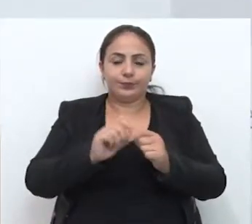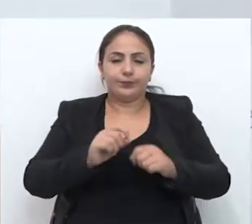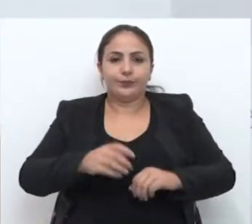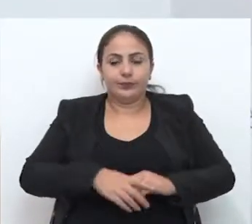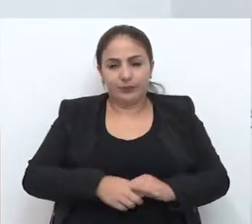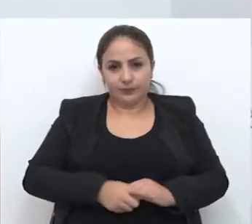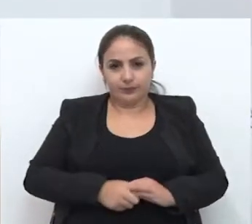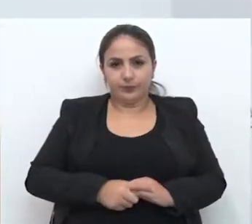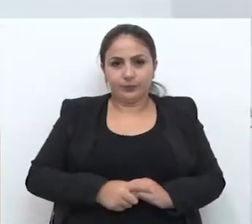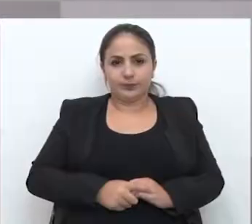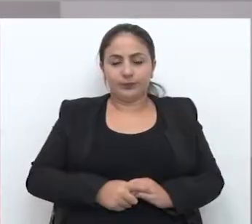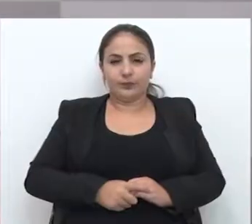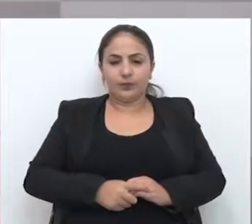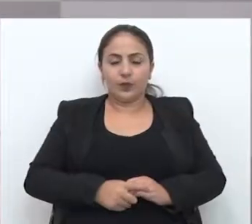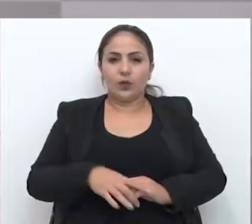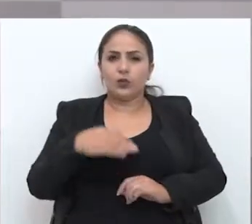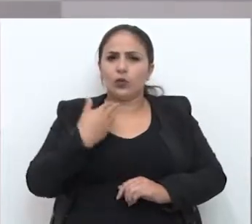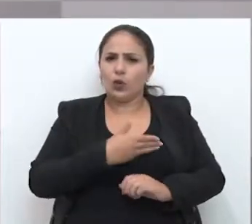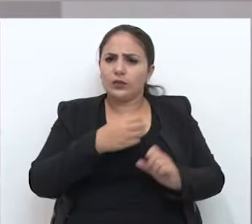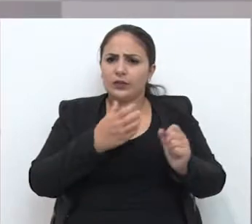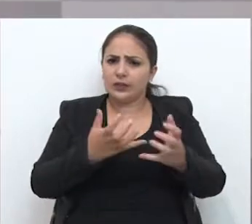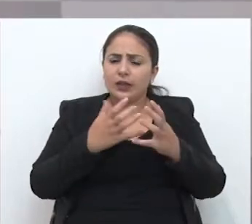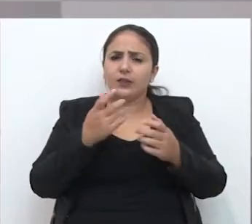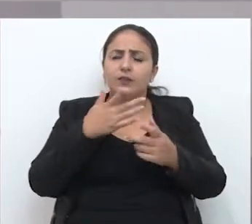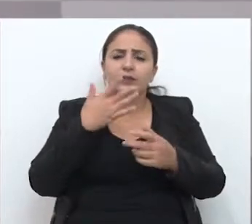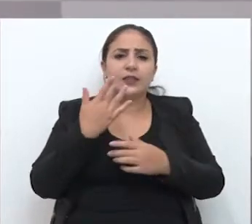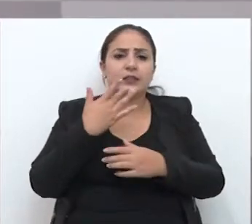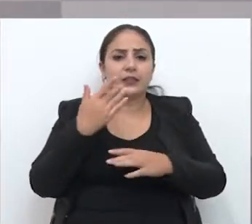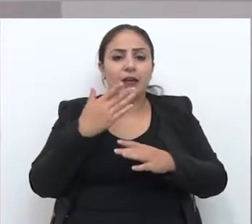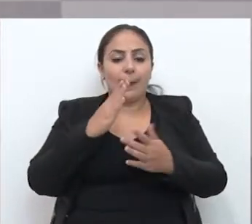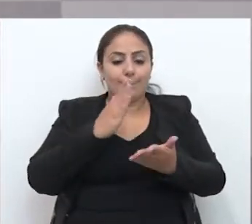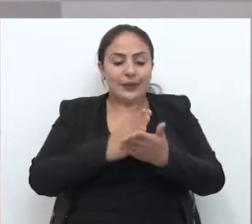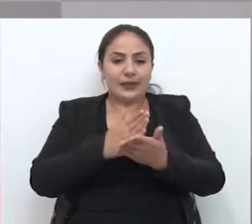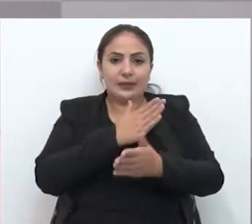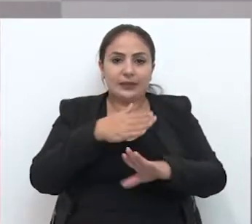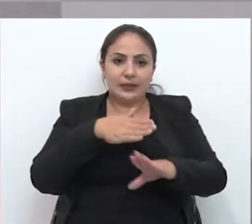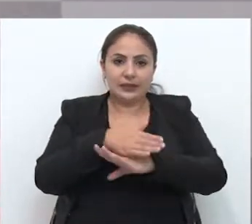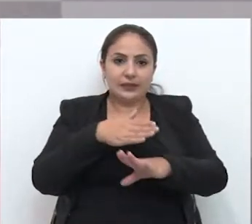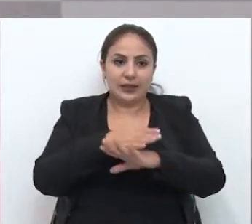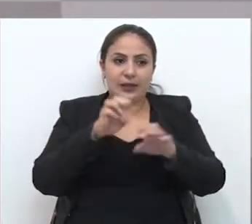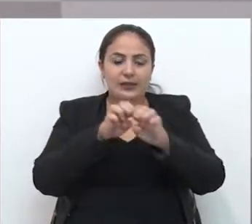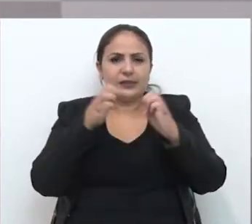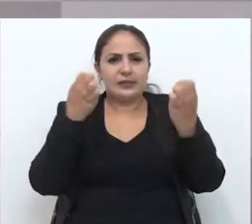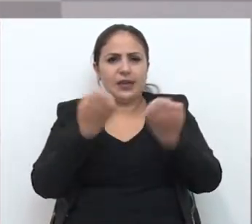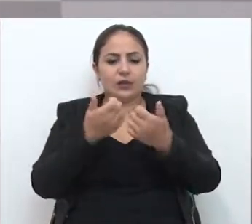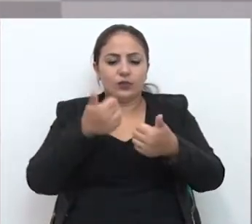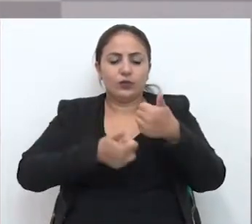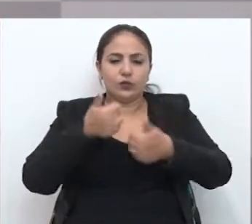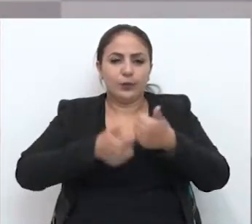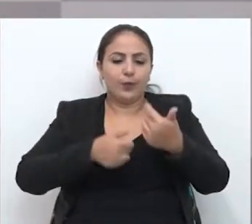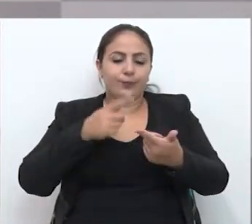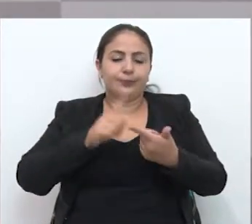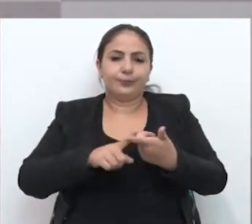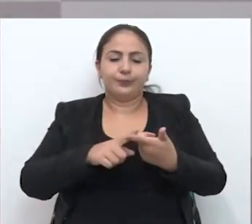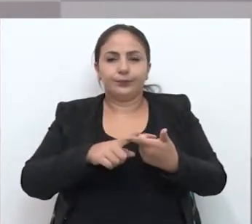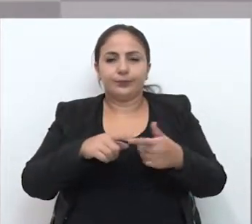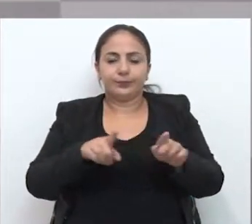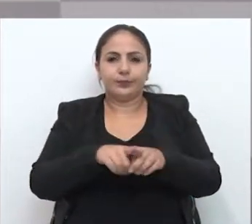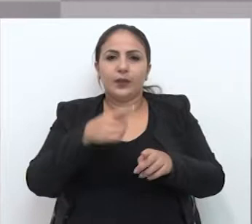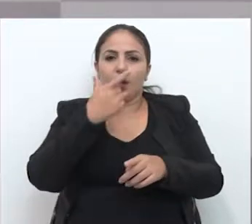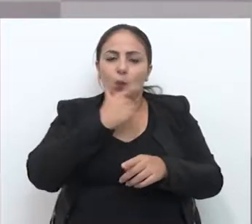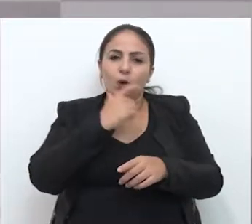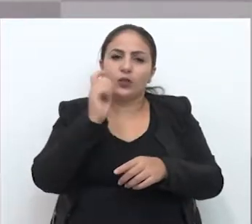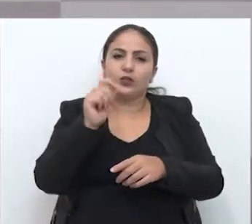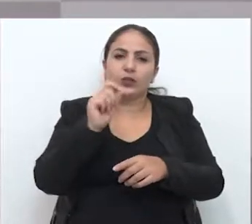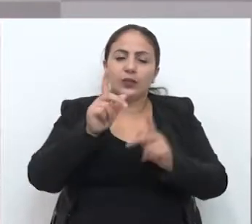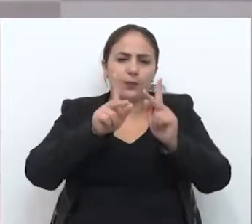ser oferecidas. A gente quer que facilite a meia entrada em estádios de futebol, né? Isso